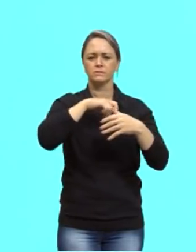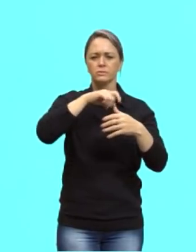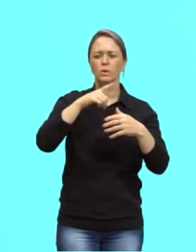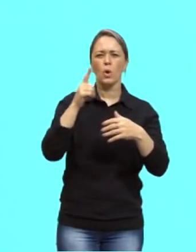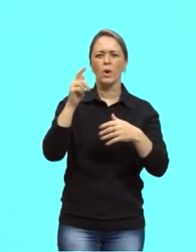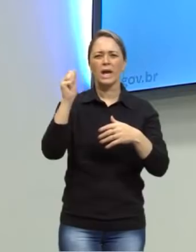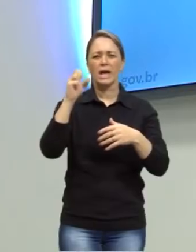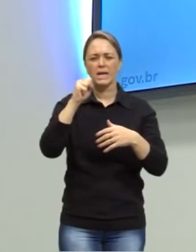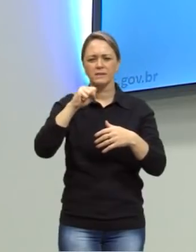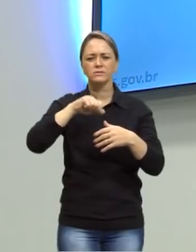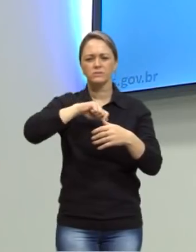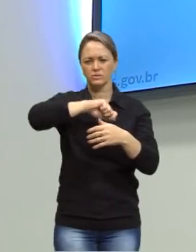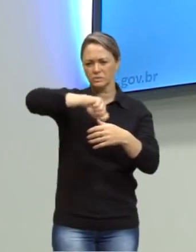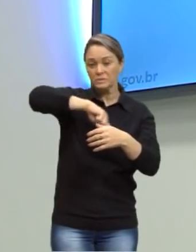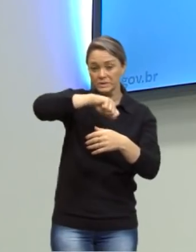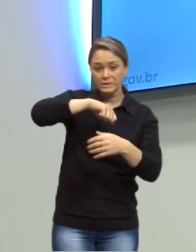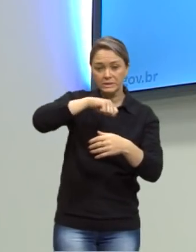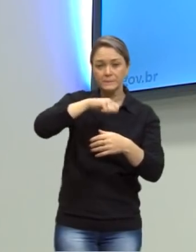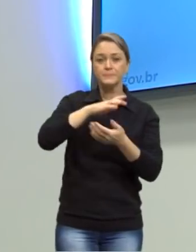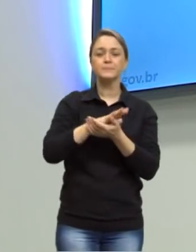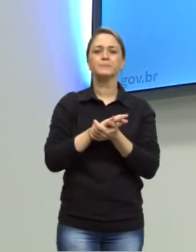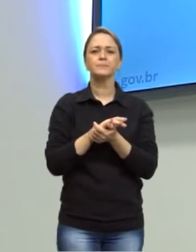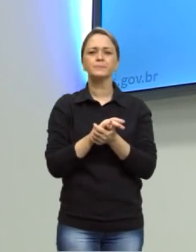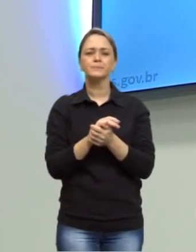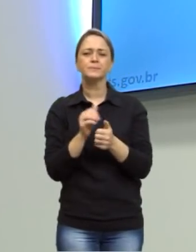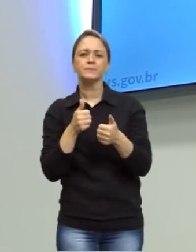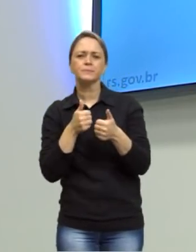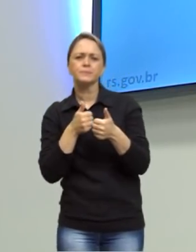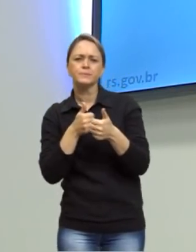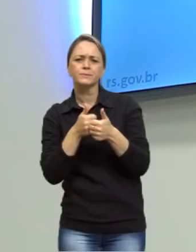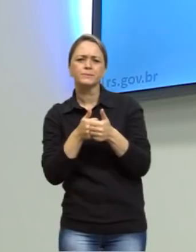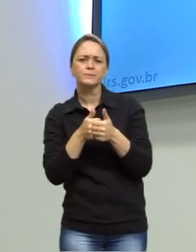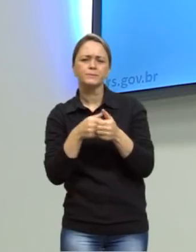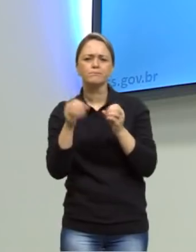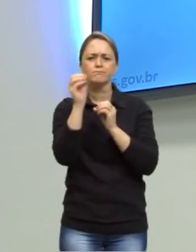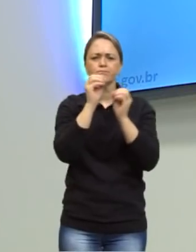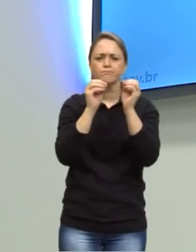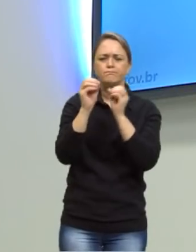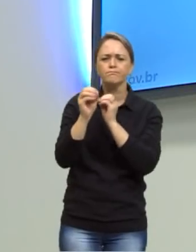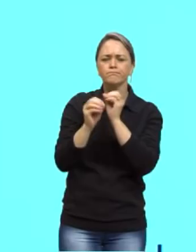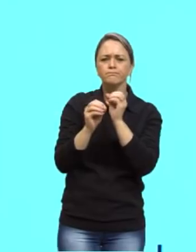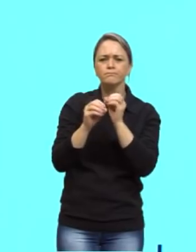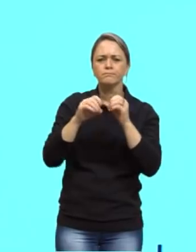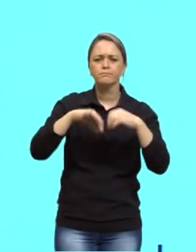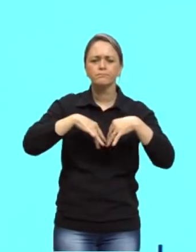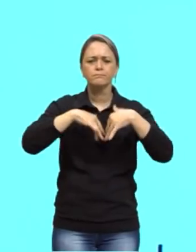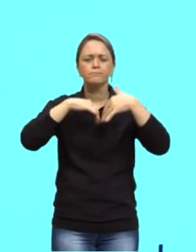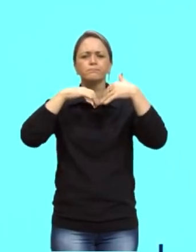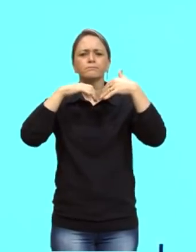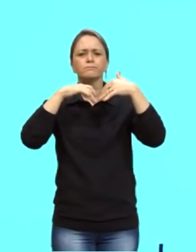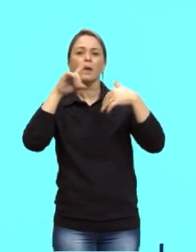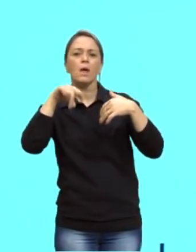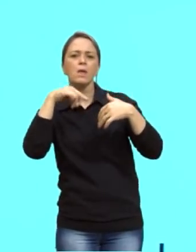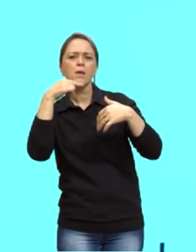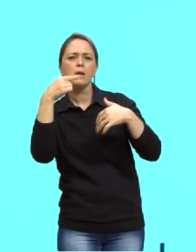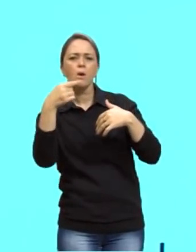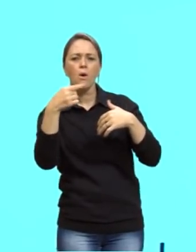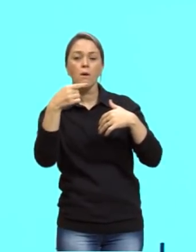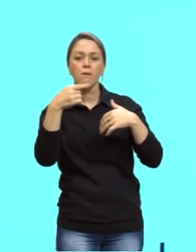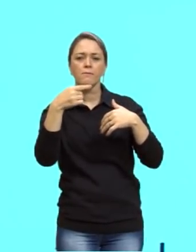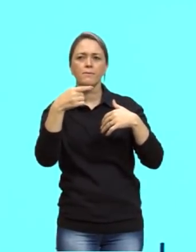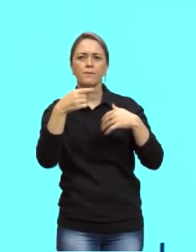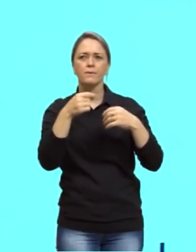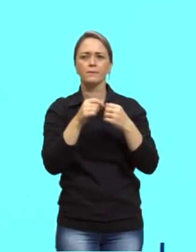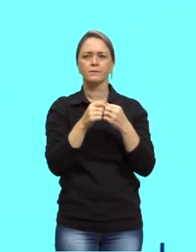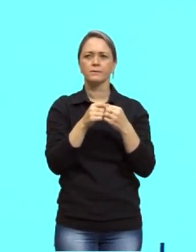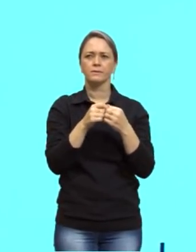e aí quando eu aproxima uma molécula de butano de outra ó eu só tô representando esse perfil aqui